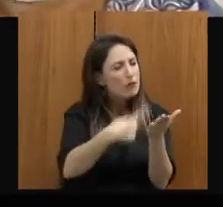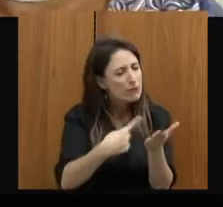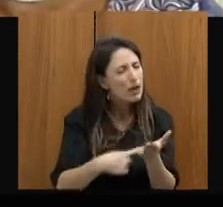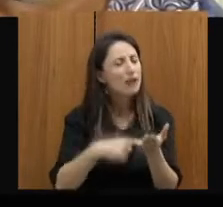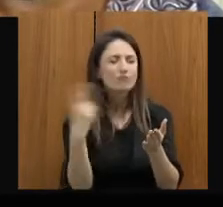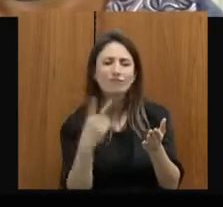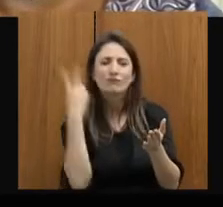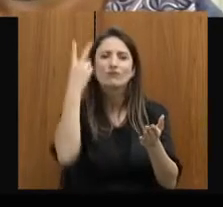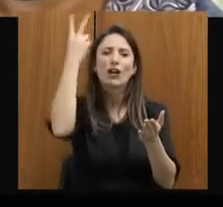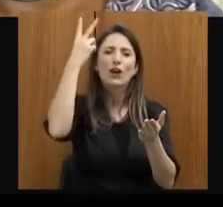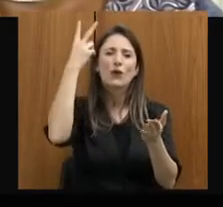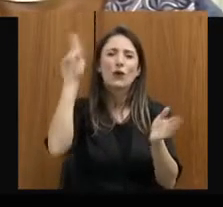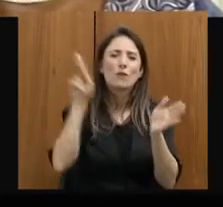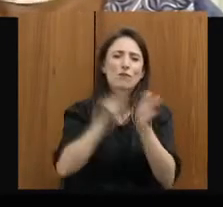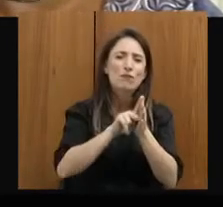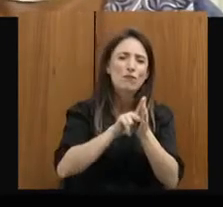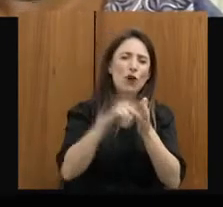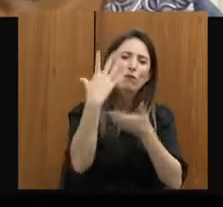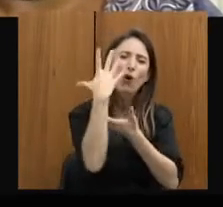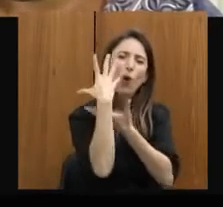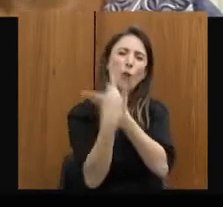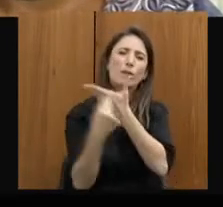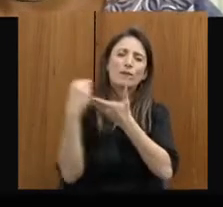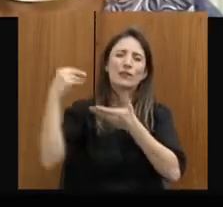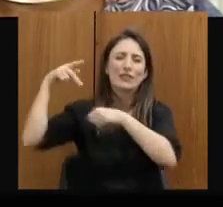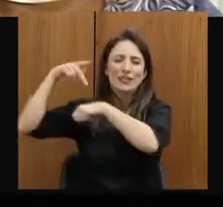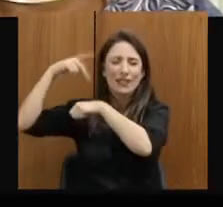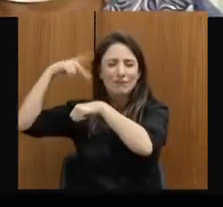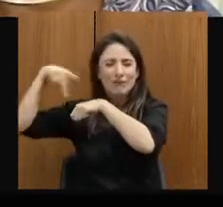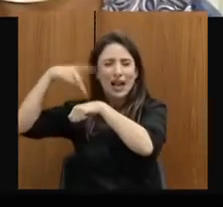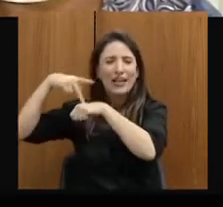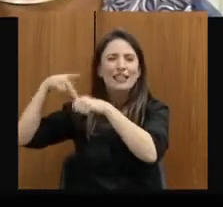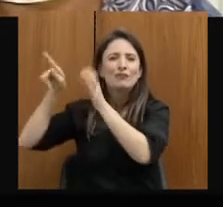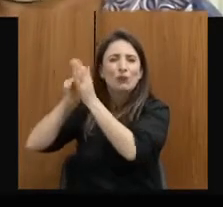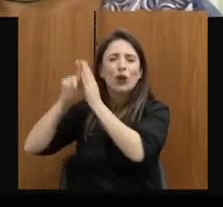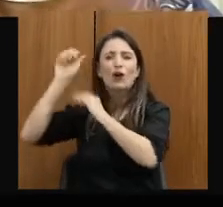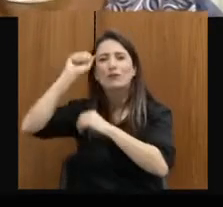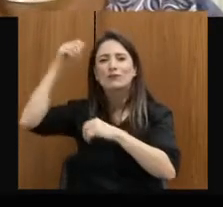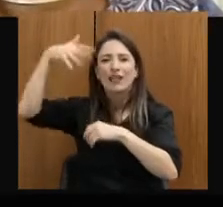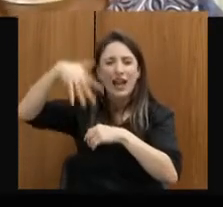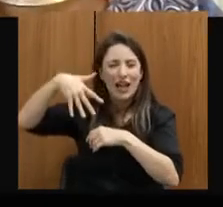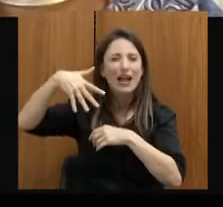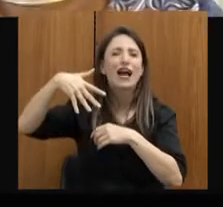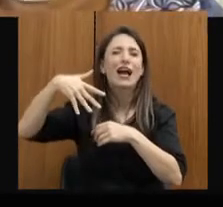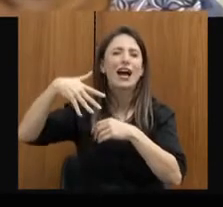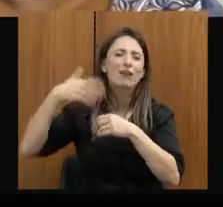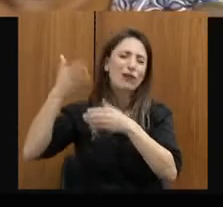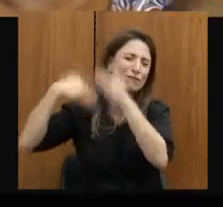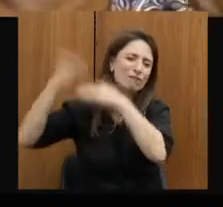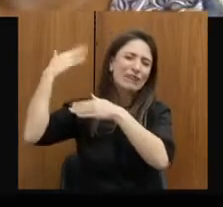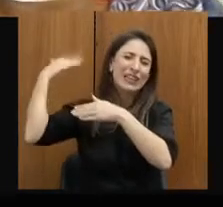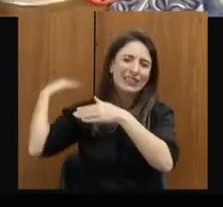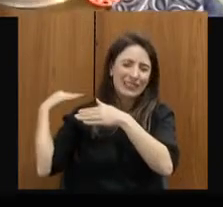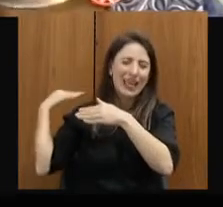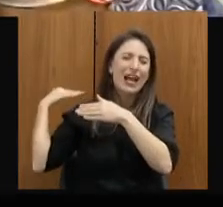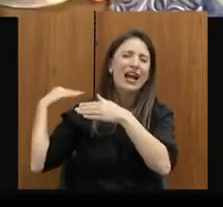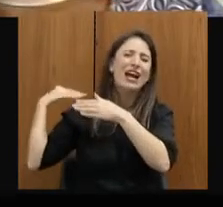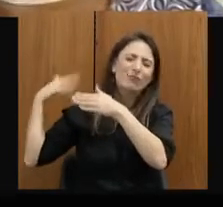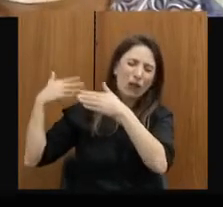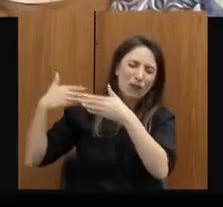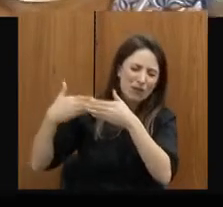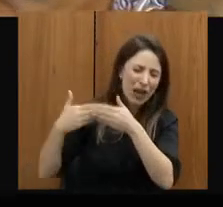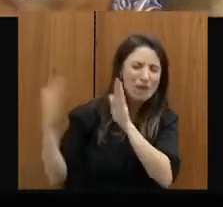trazidas para o país por africanos por para cá transladados durante o sistema escravista elas são continue